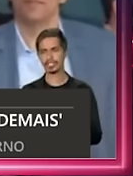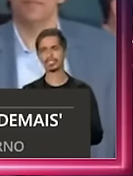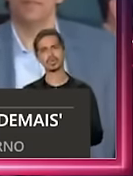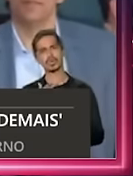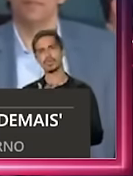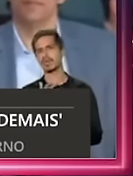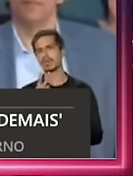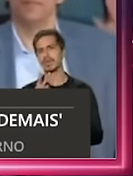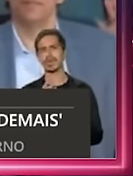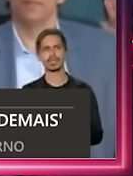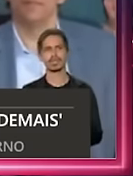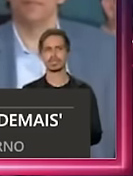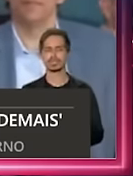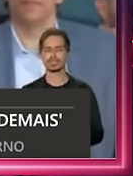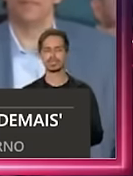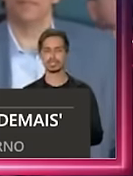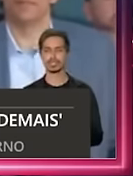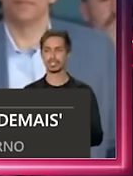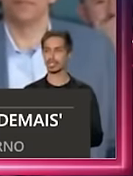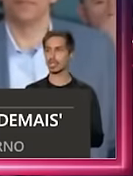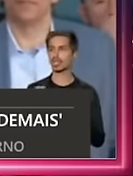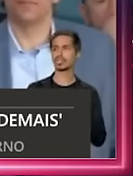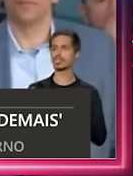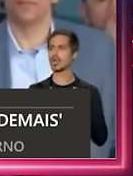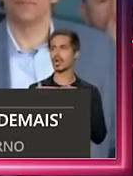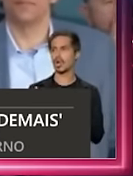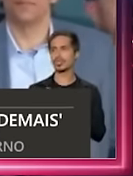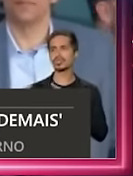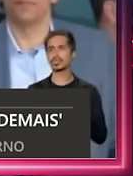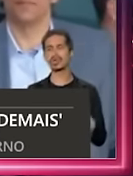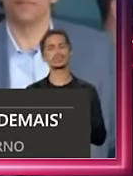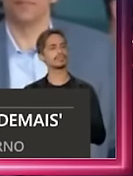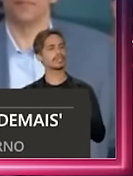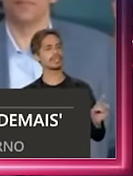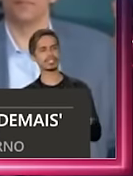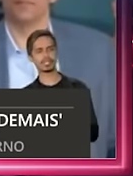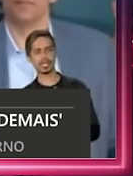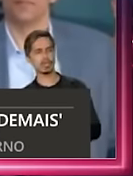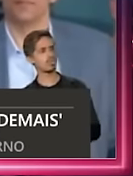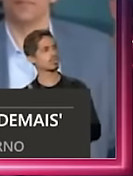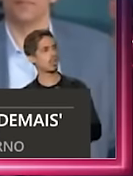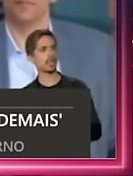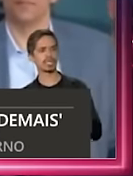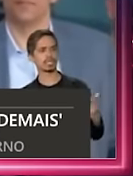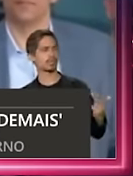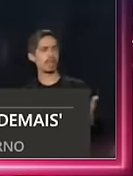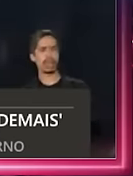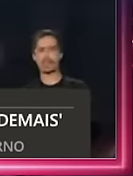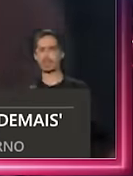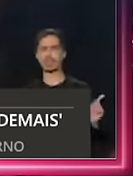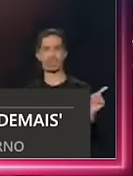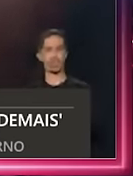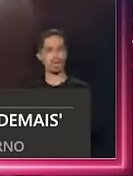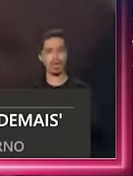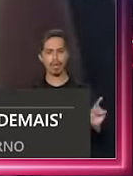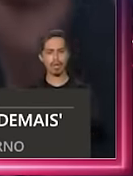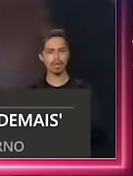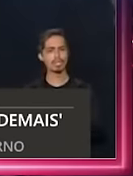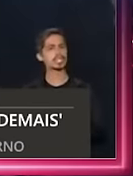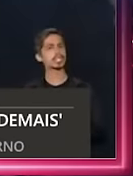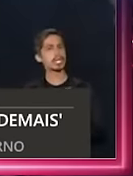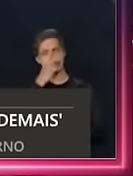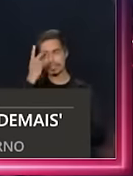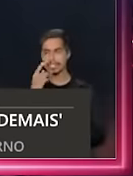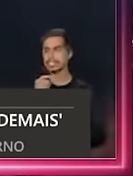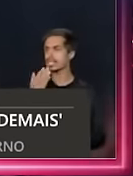pode falar eles e nós, nós somos todos iguais. Não é verdade, nós não somos todos iguais. Tem gente que come 10